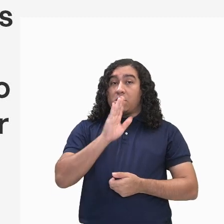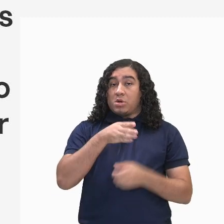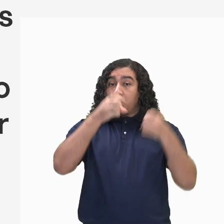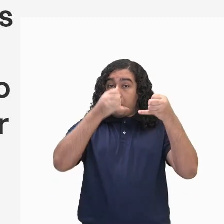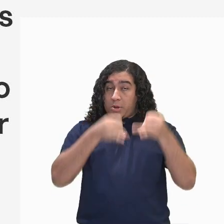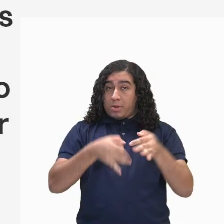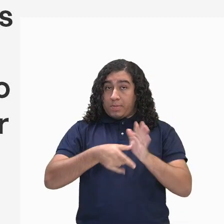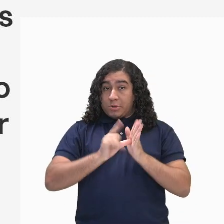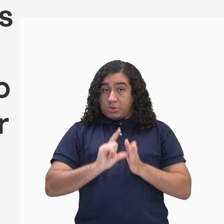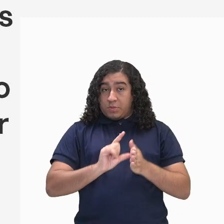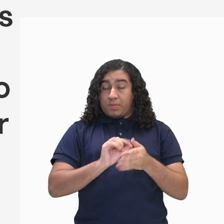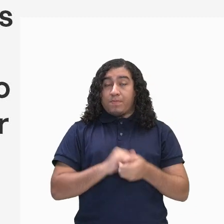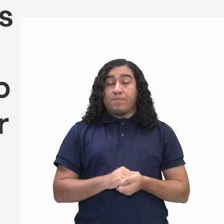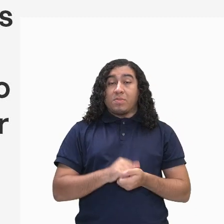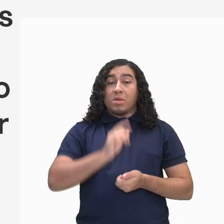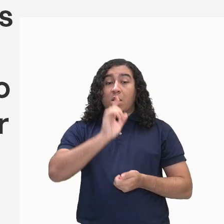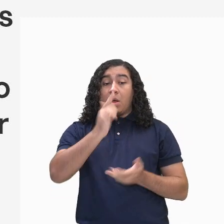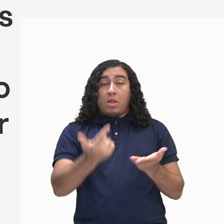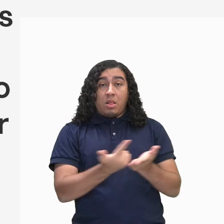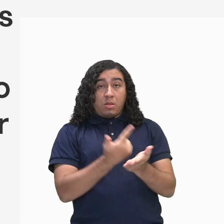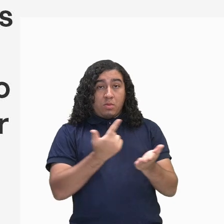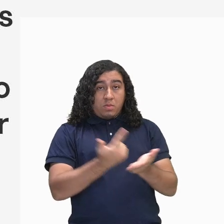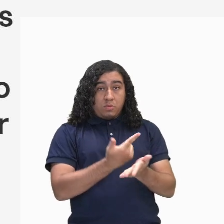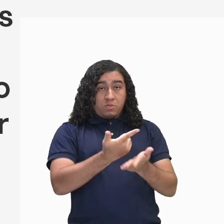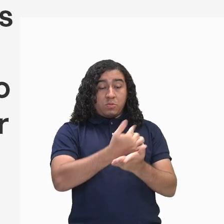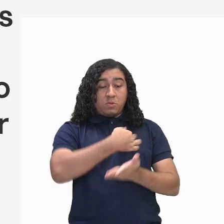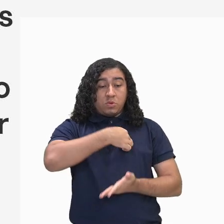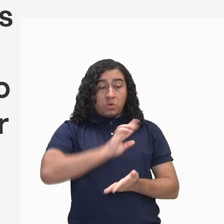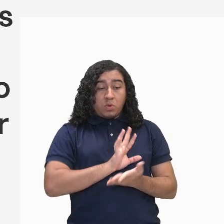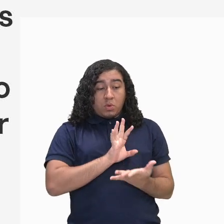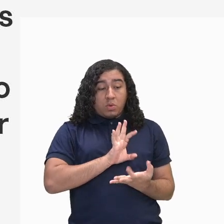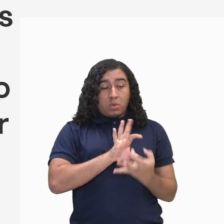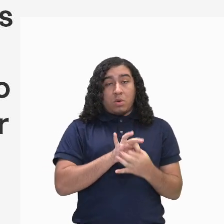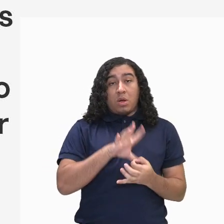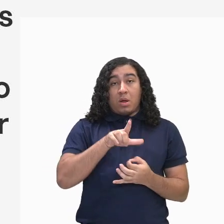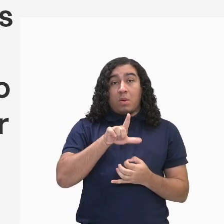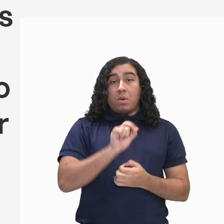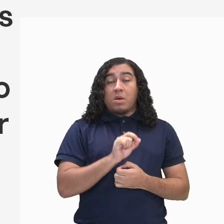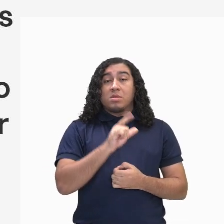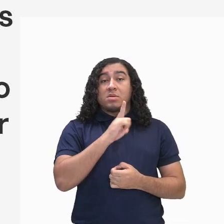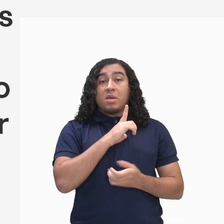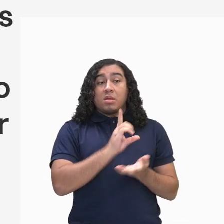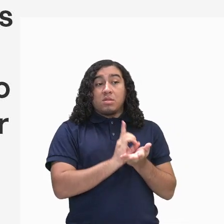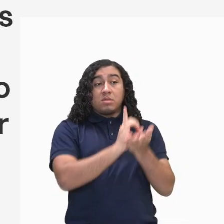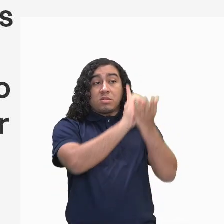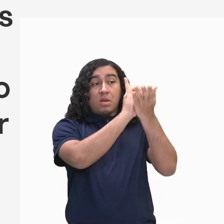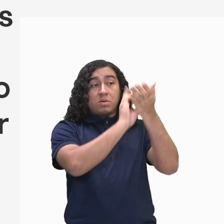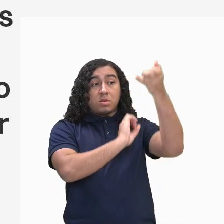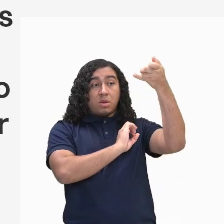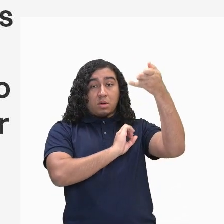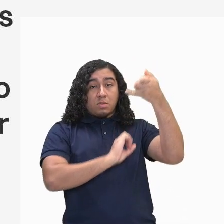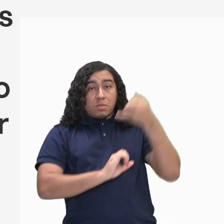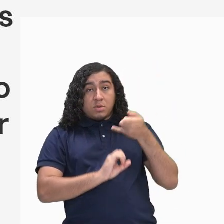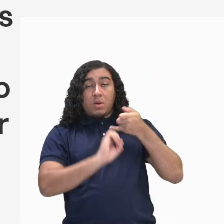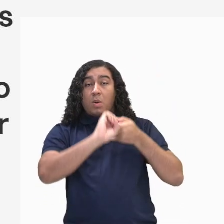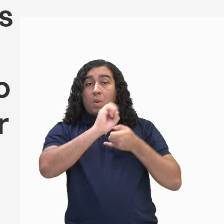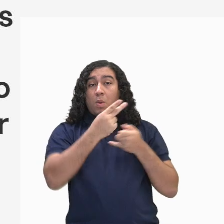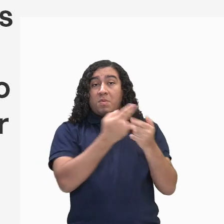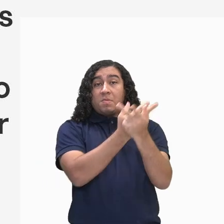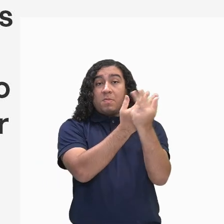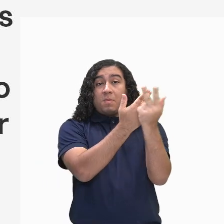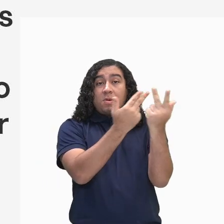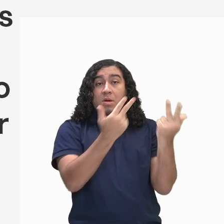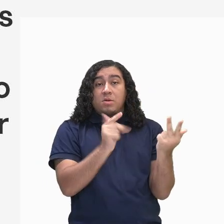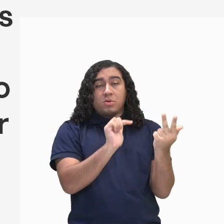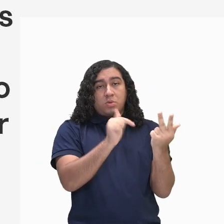de uma religião são consideradas inspiradas por Deus ou pelas diferentes divindades